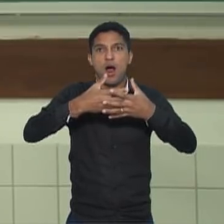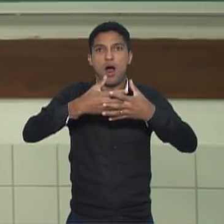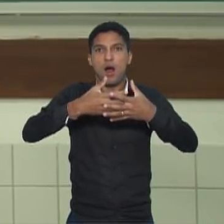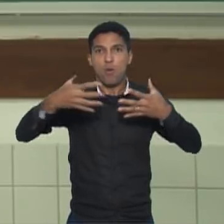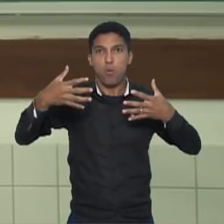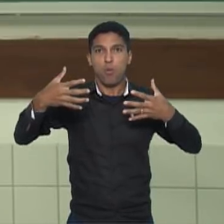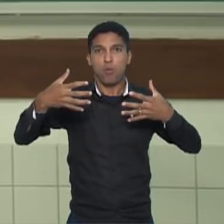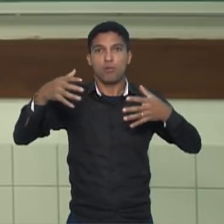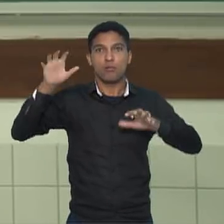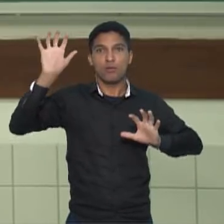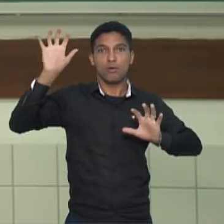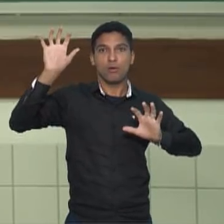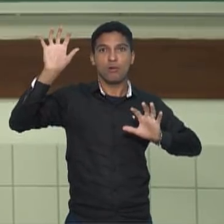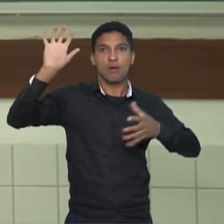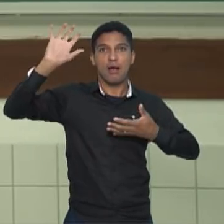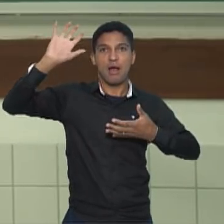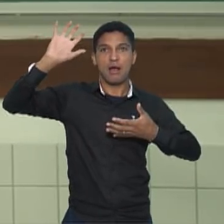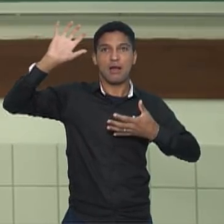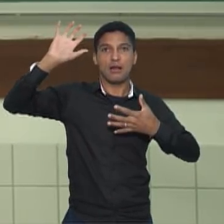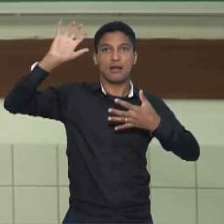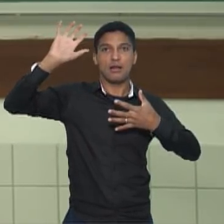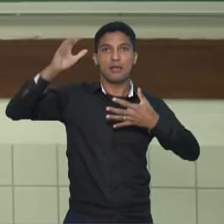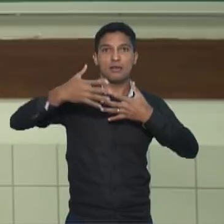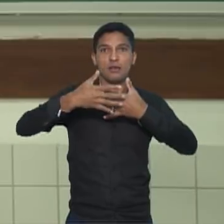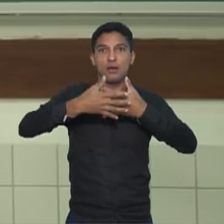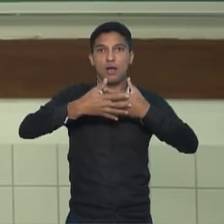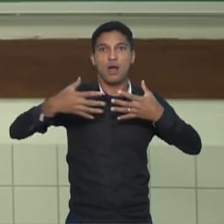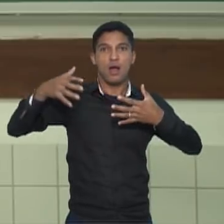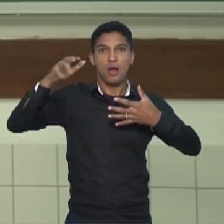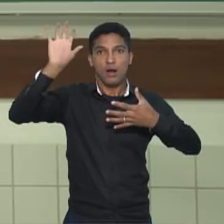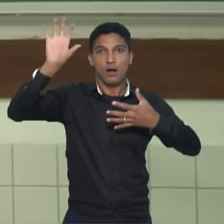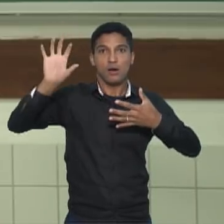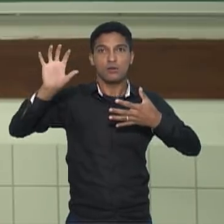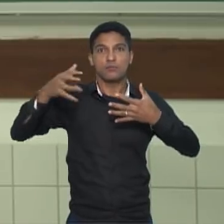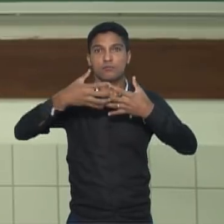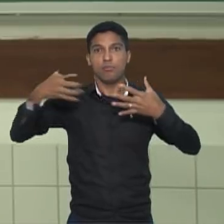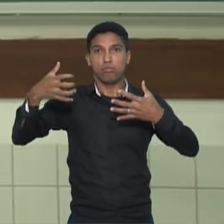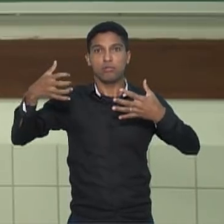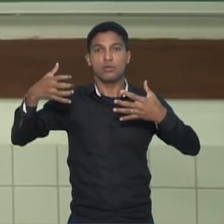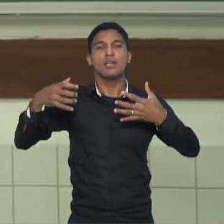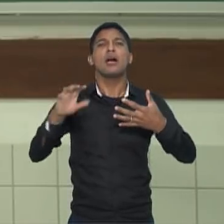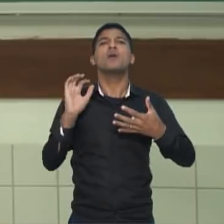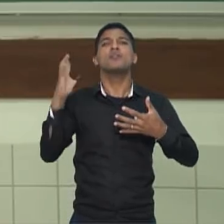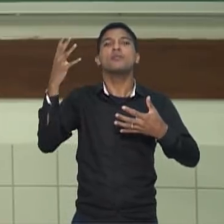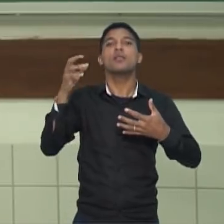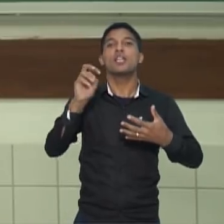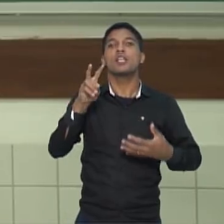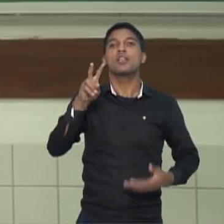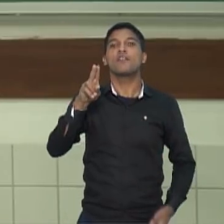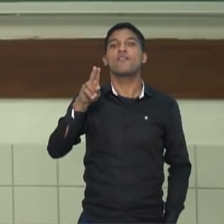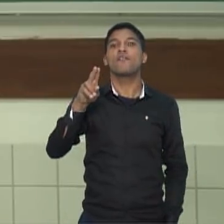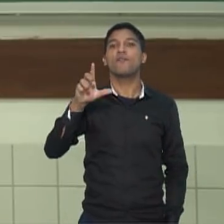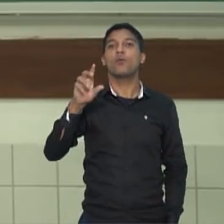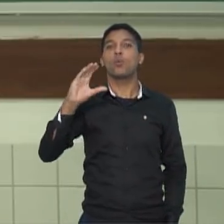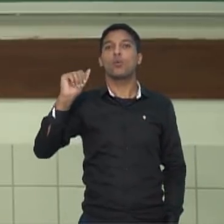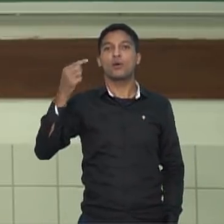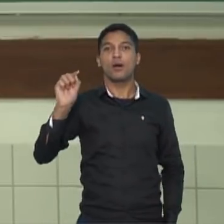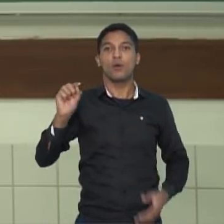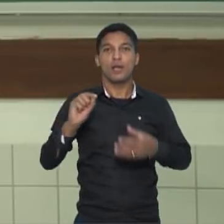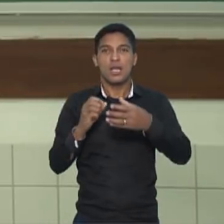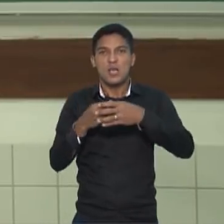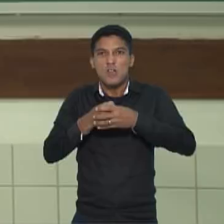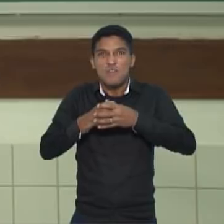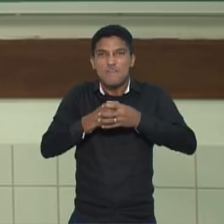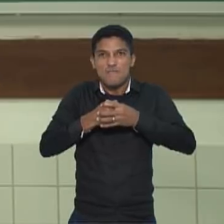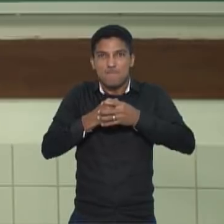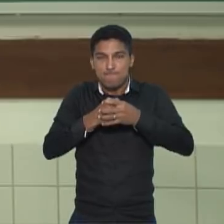vulcânicas, que fizeram derrame de lava, ou seja, o magma saiu pela cratera do vulcão e teve o derrame da